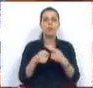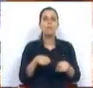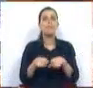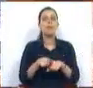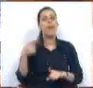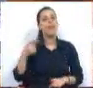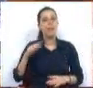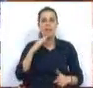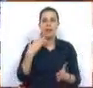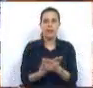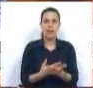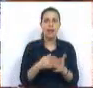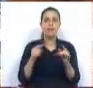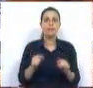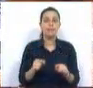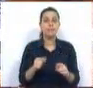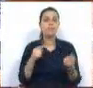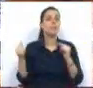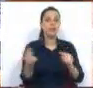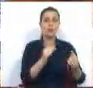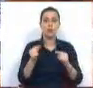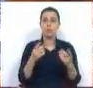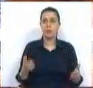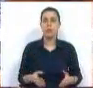partidos devem dar para esta discussão.